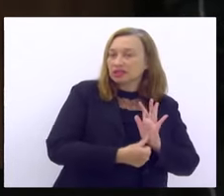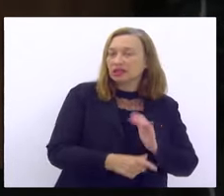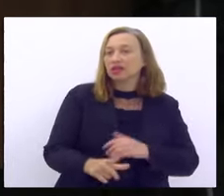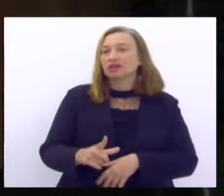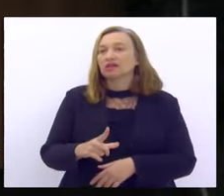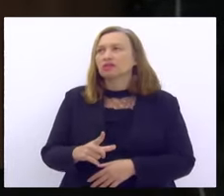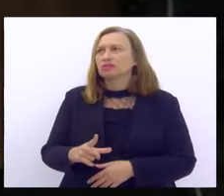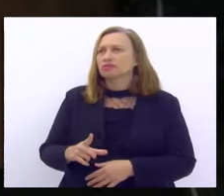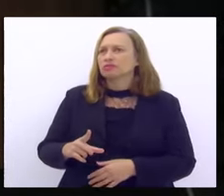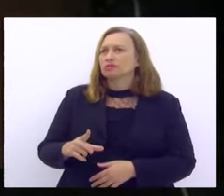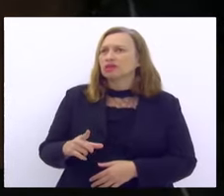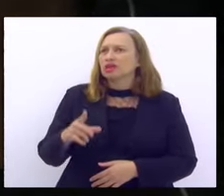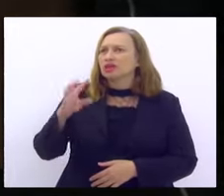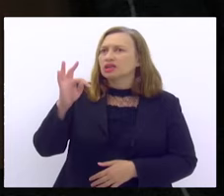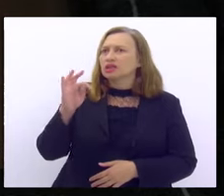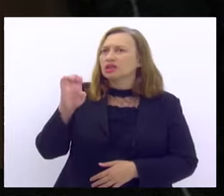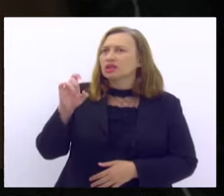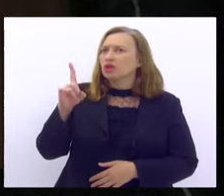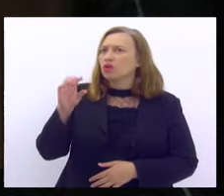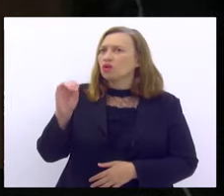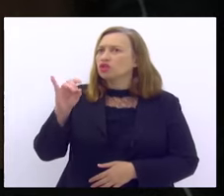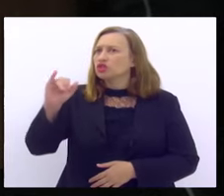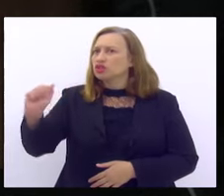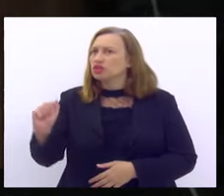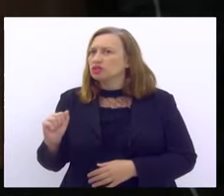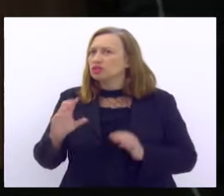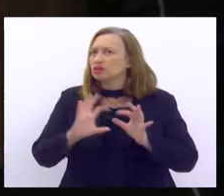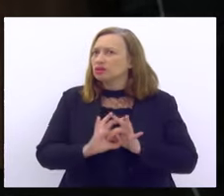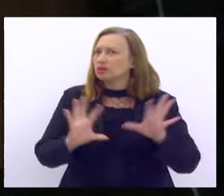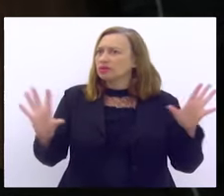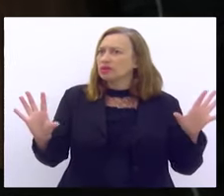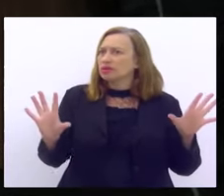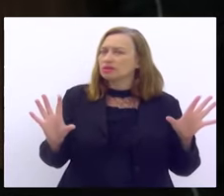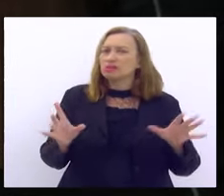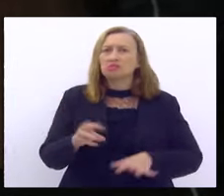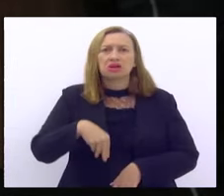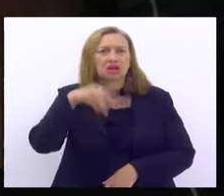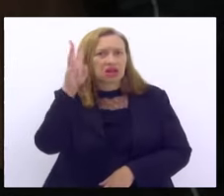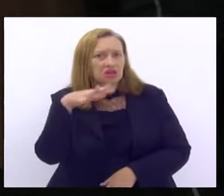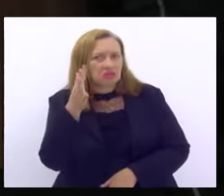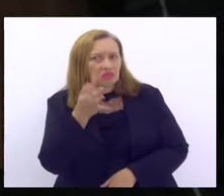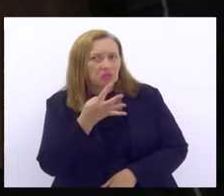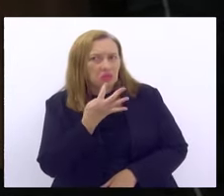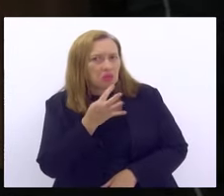da libertação. A teologia da libertação, para quem não sabe,